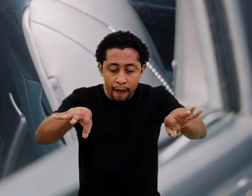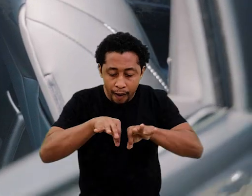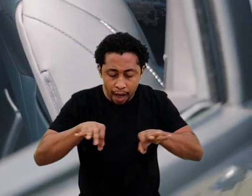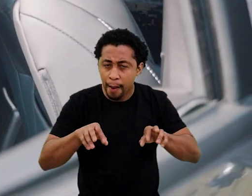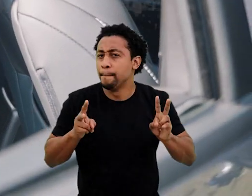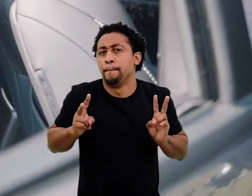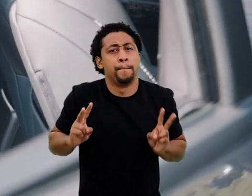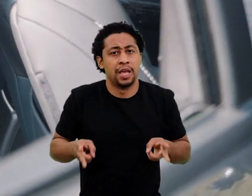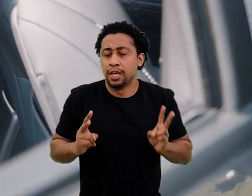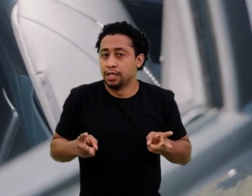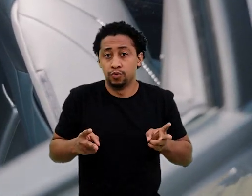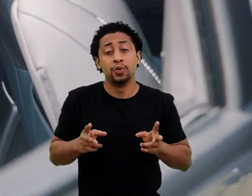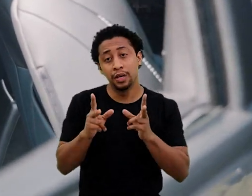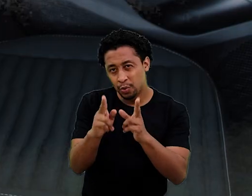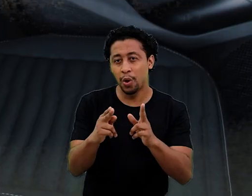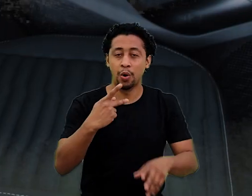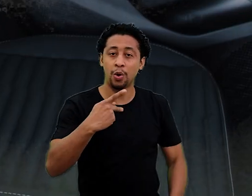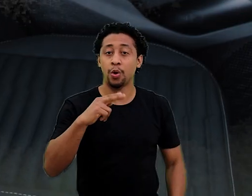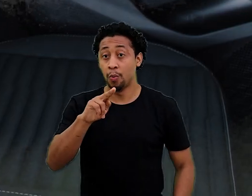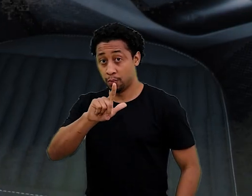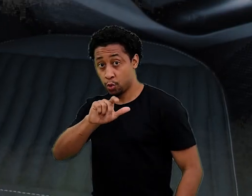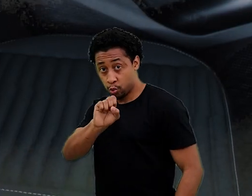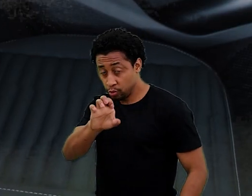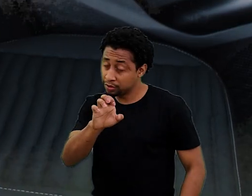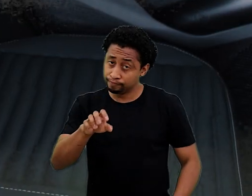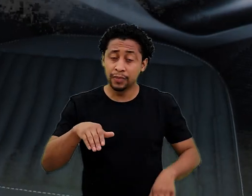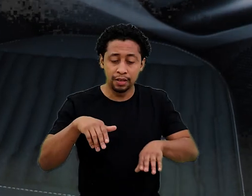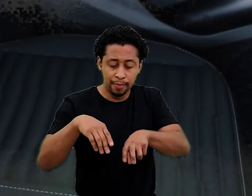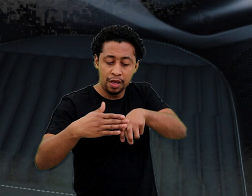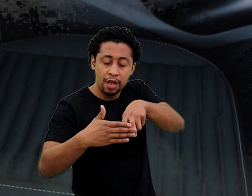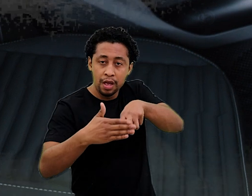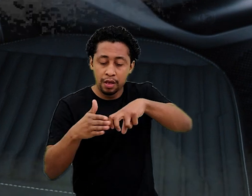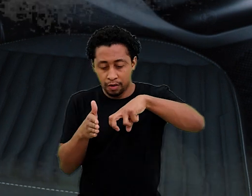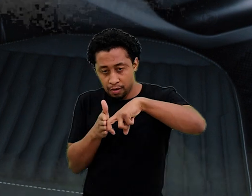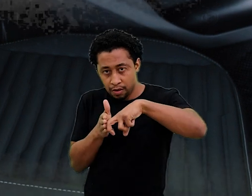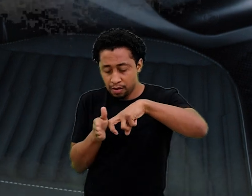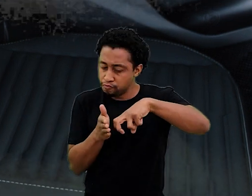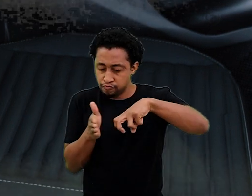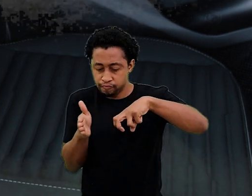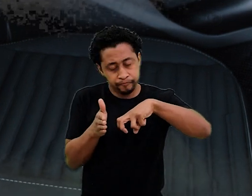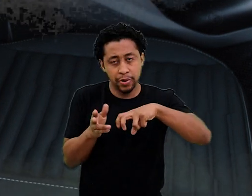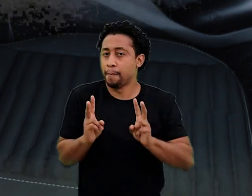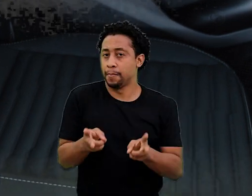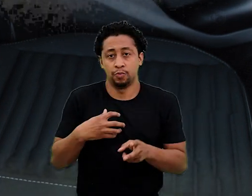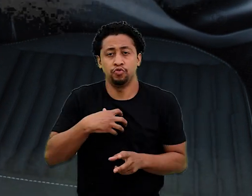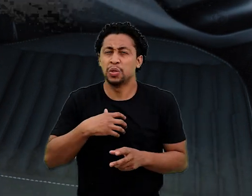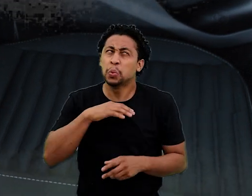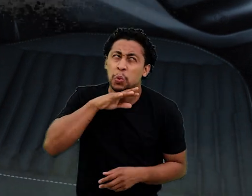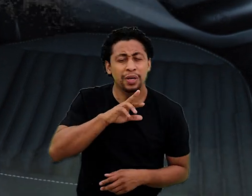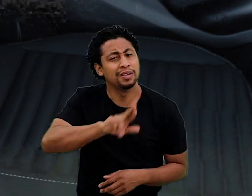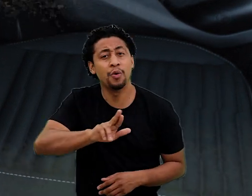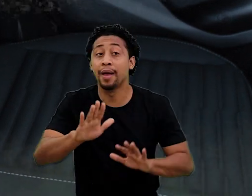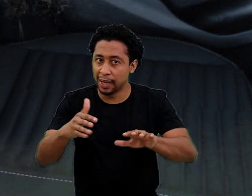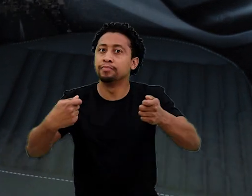H são os mesmos do Pulse, você vai ter aí o mesmo espaço para os joelhos, que não é ruim, mas definitivamente não é o espaço